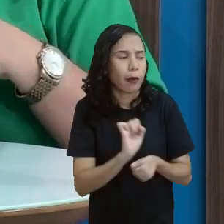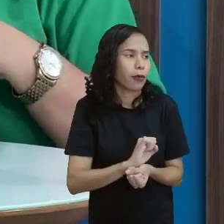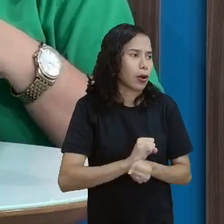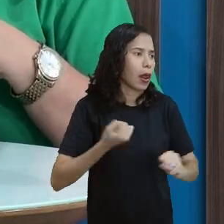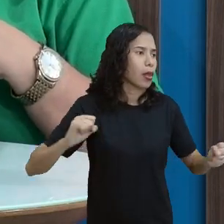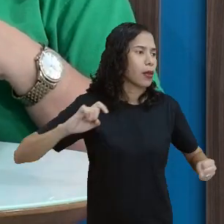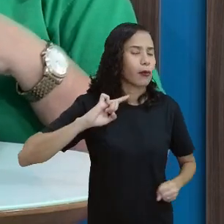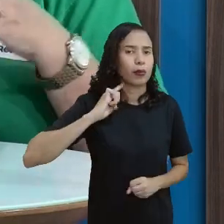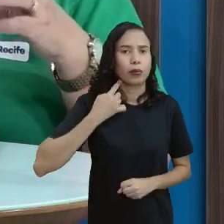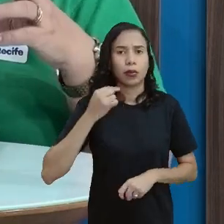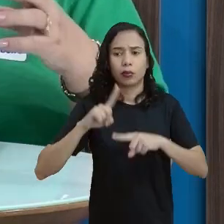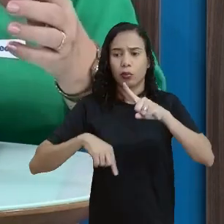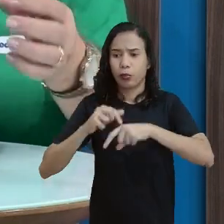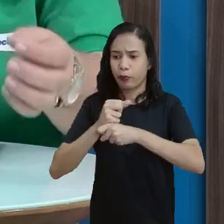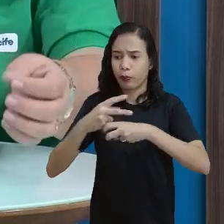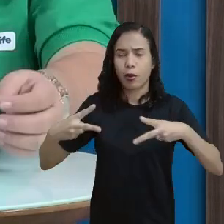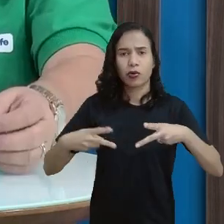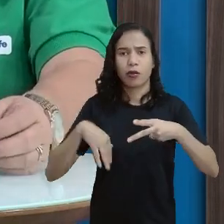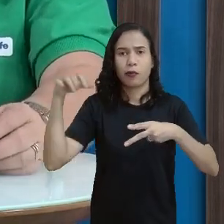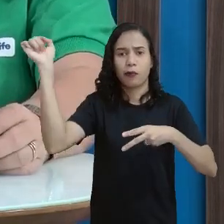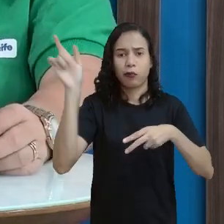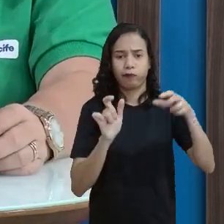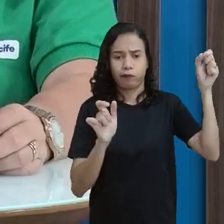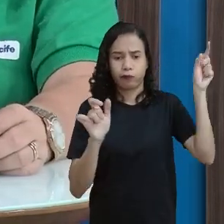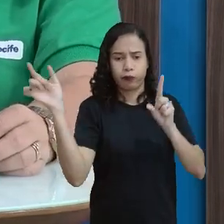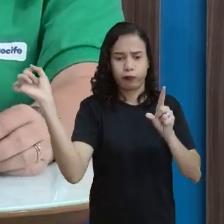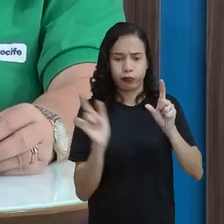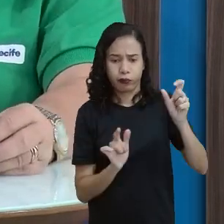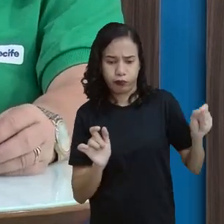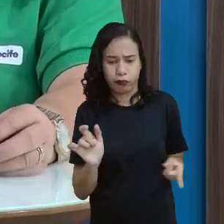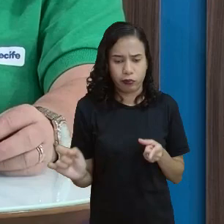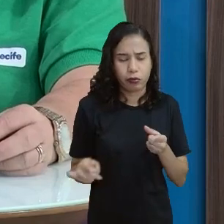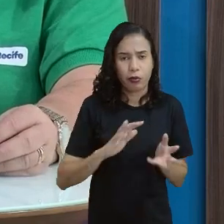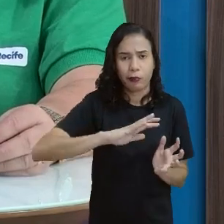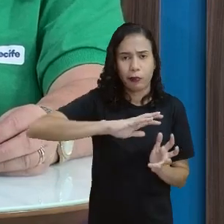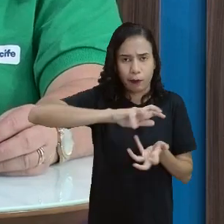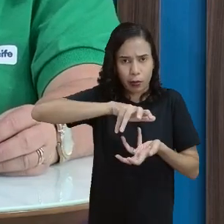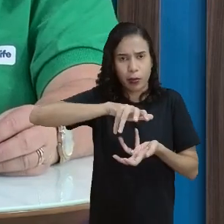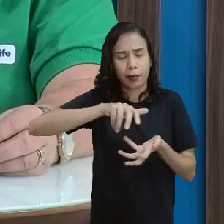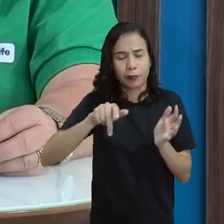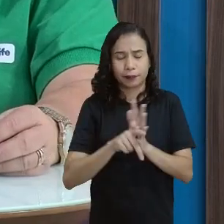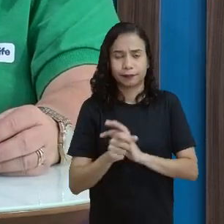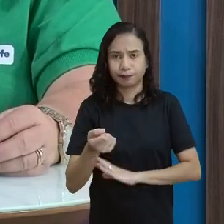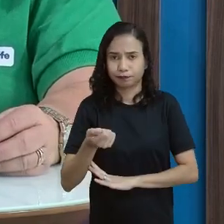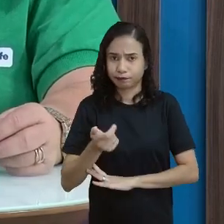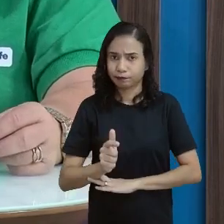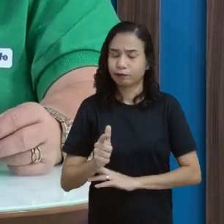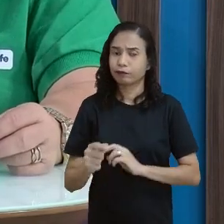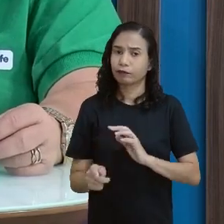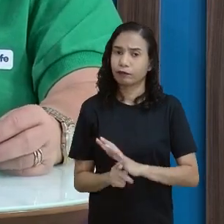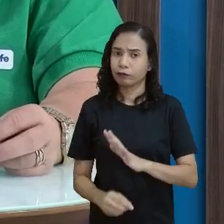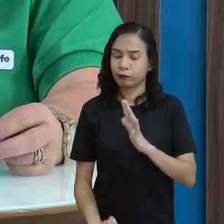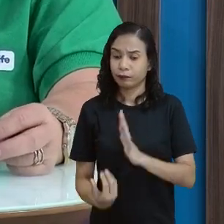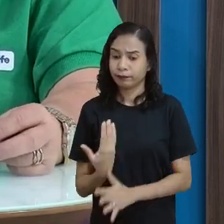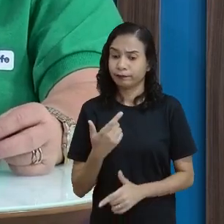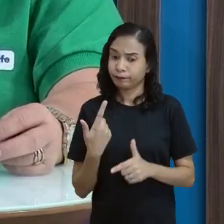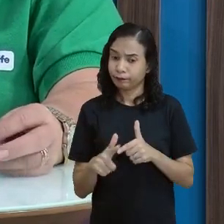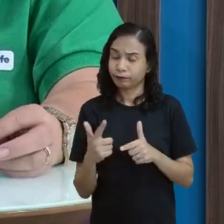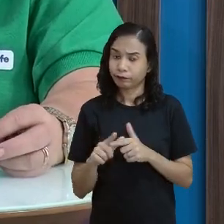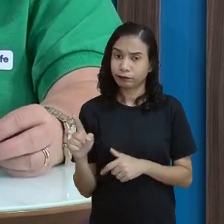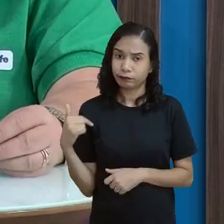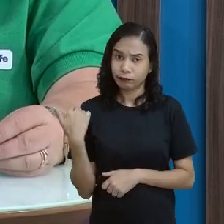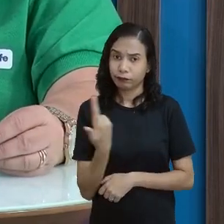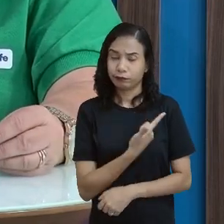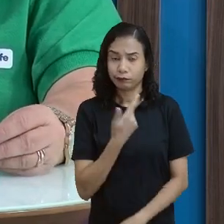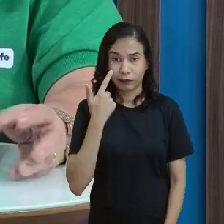quantidade de objetos, de partículas desses objetos, dos metais que estão aí circulando, e vai trazer grandes transtornos para a gente. A sorte é